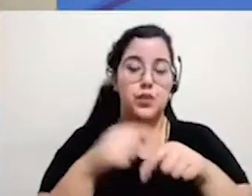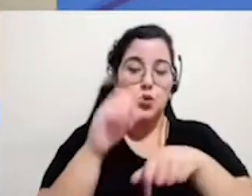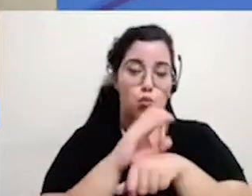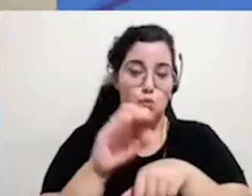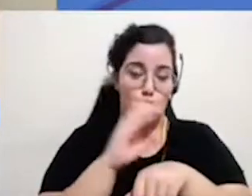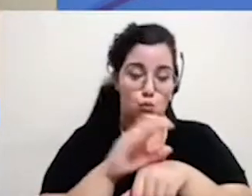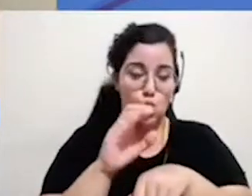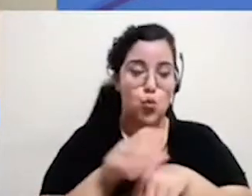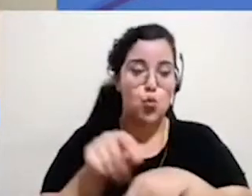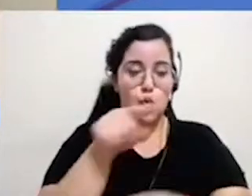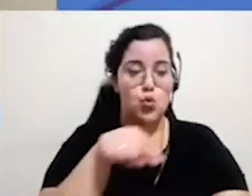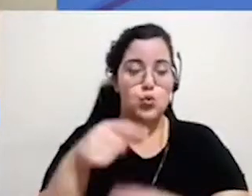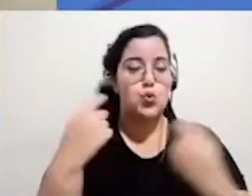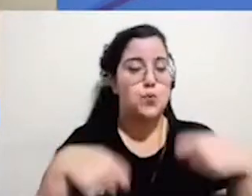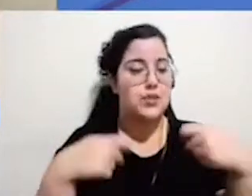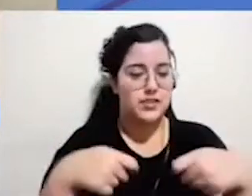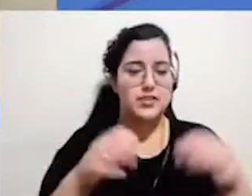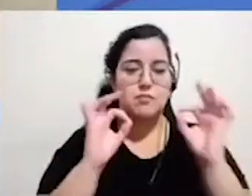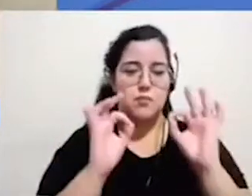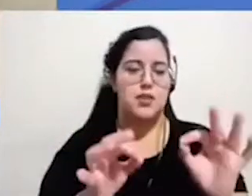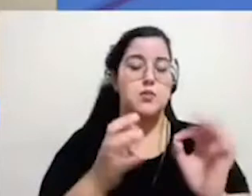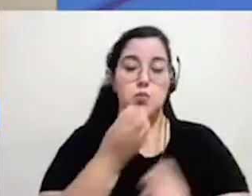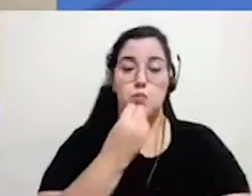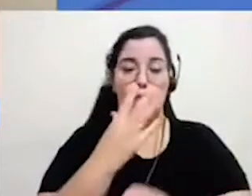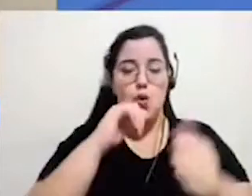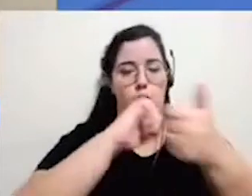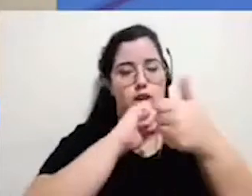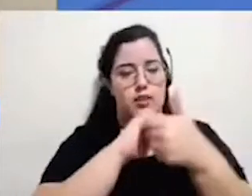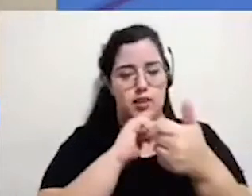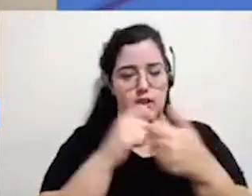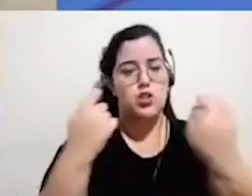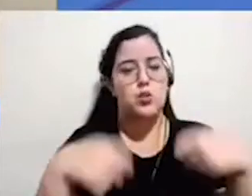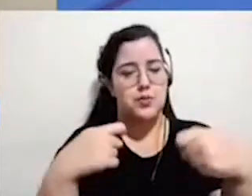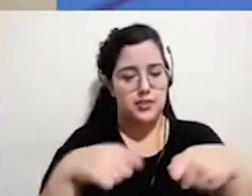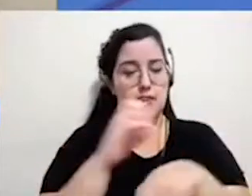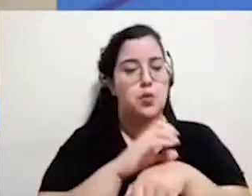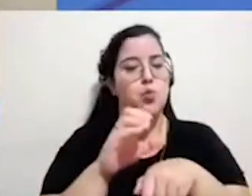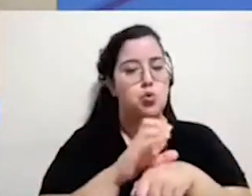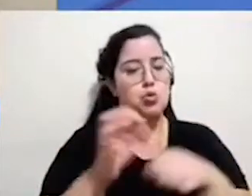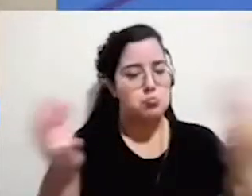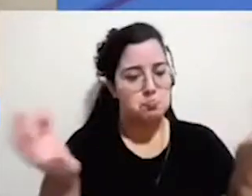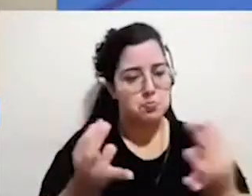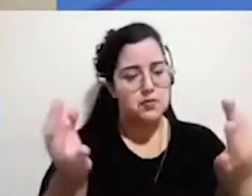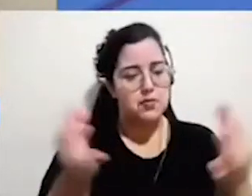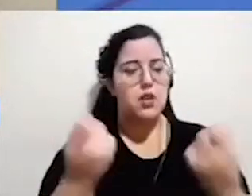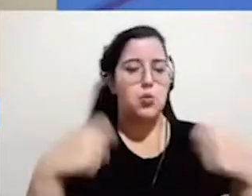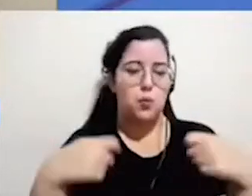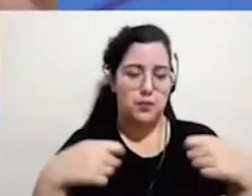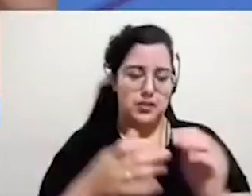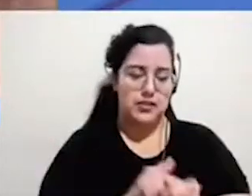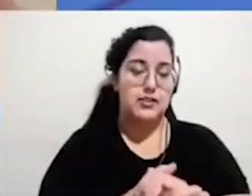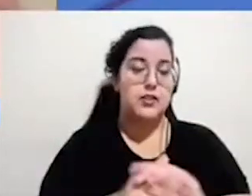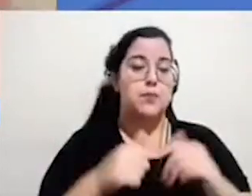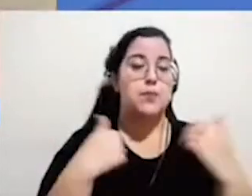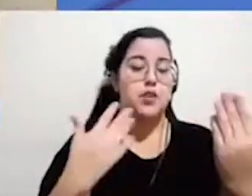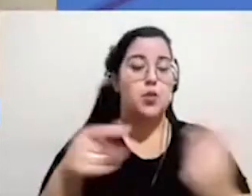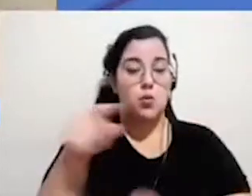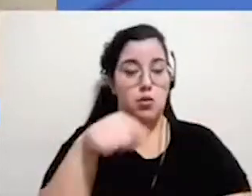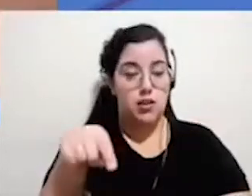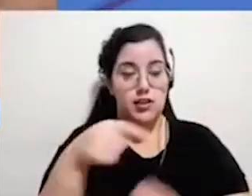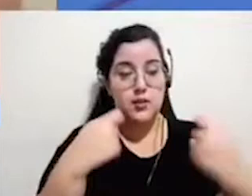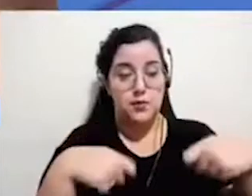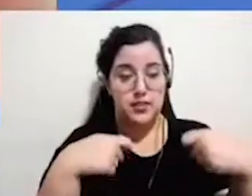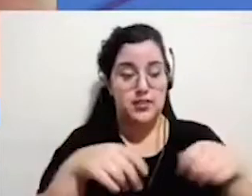precisam muito terem qualidade, eles precisam ser cursos de qualidade, né? E eles precisam